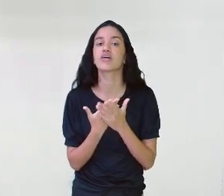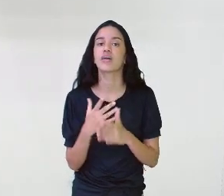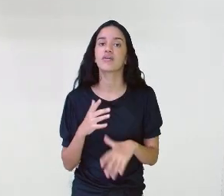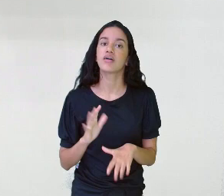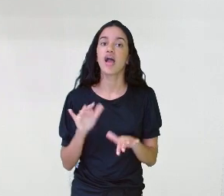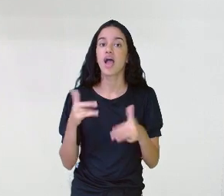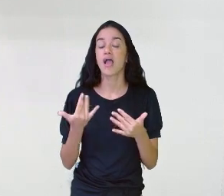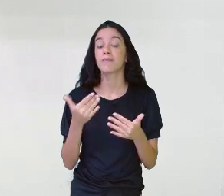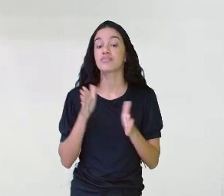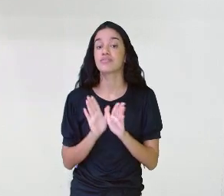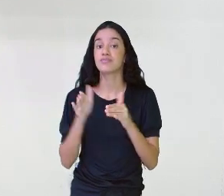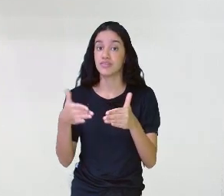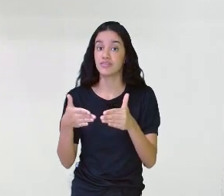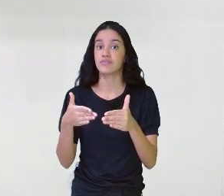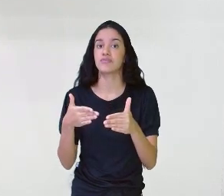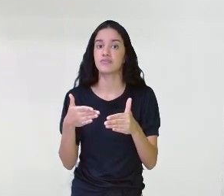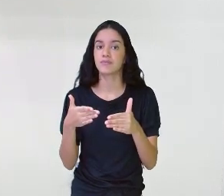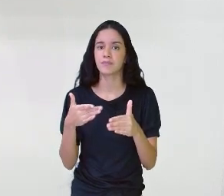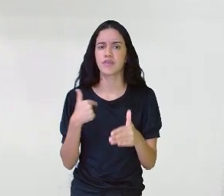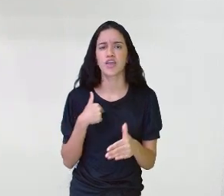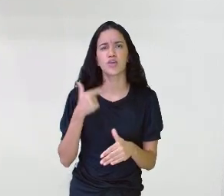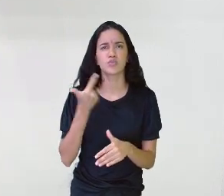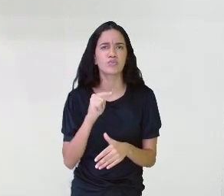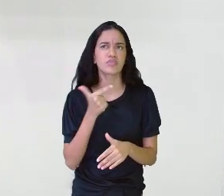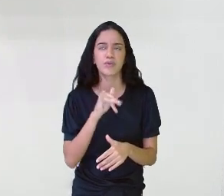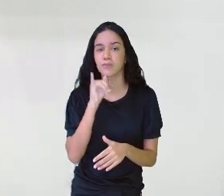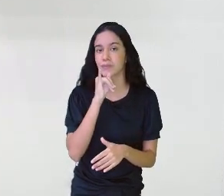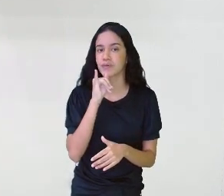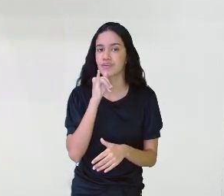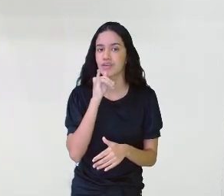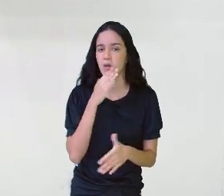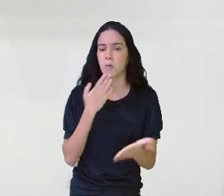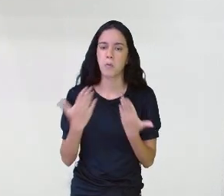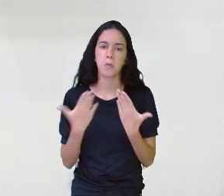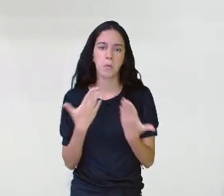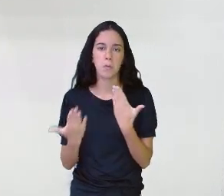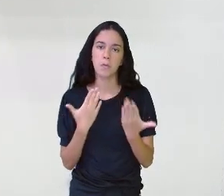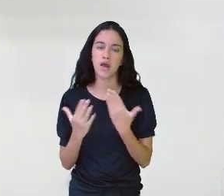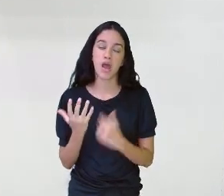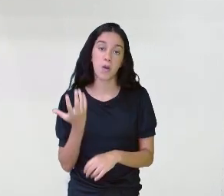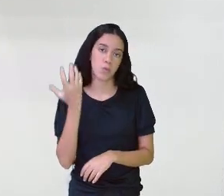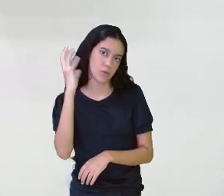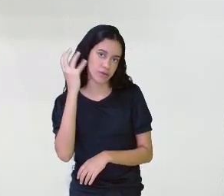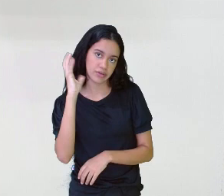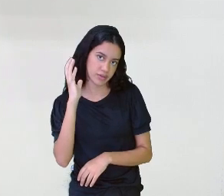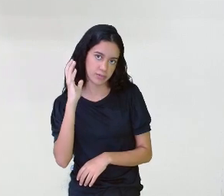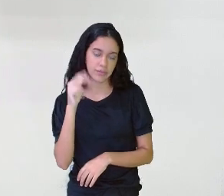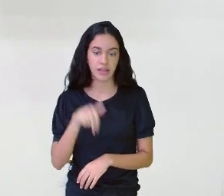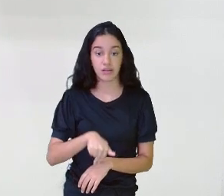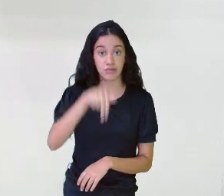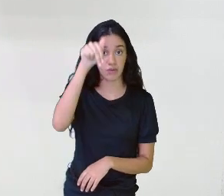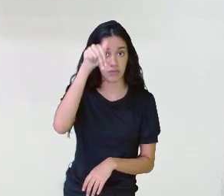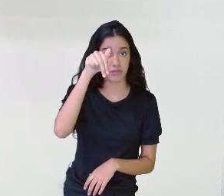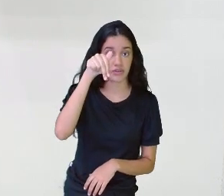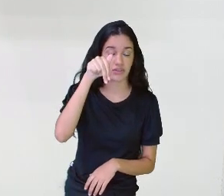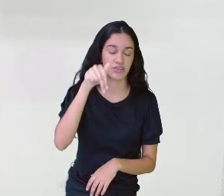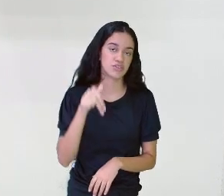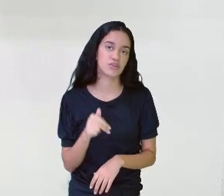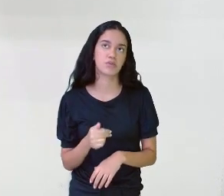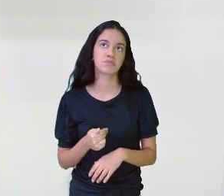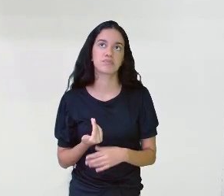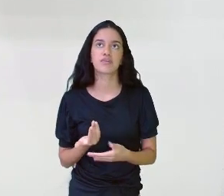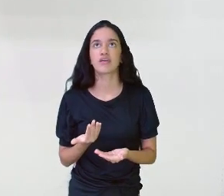forma mais específica. Eu não tenho, por exemplo, como comparar o clima da região Nordeste